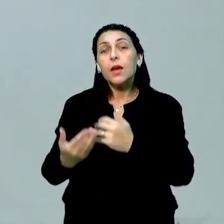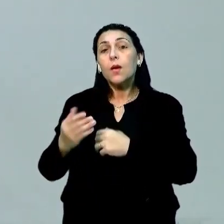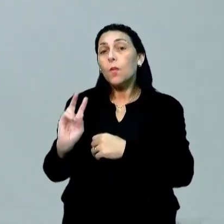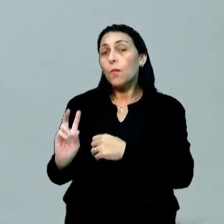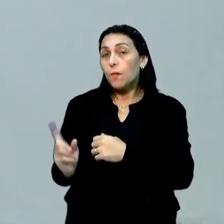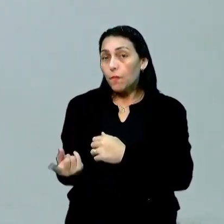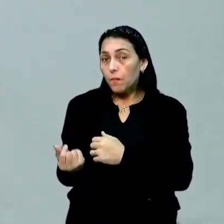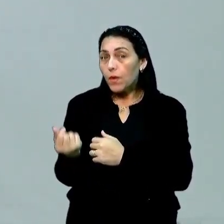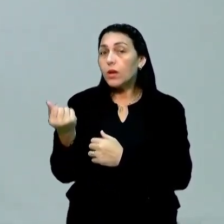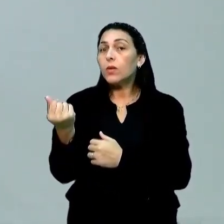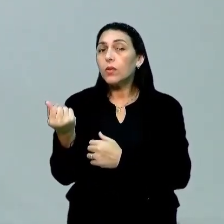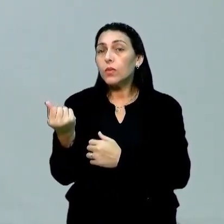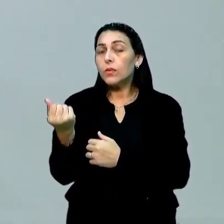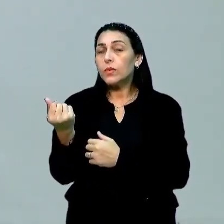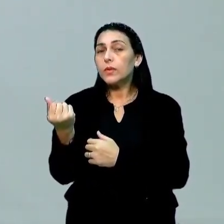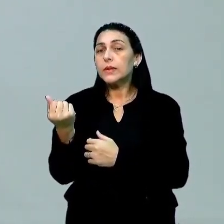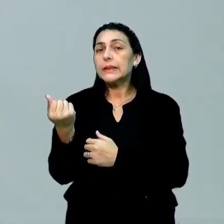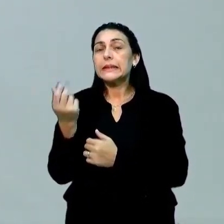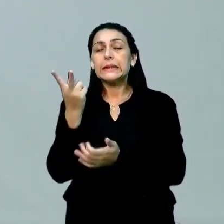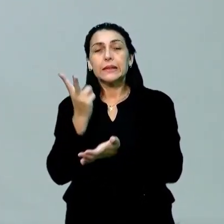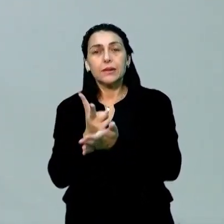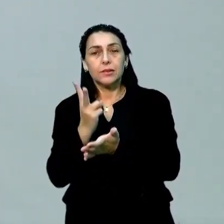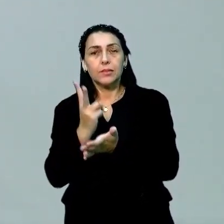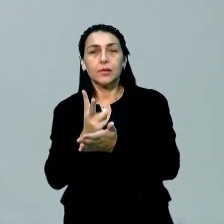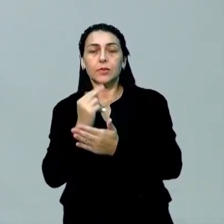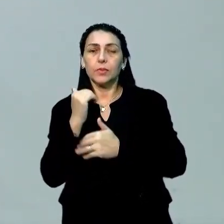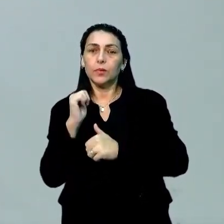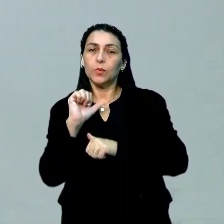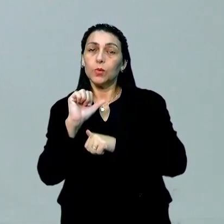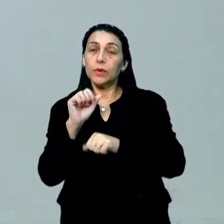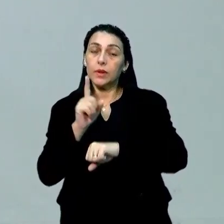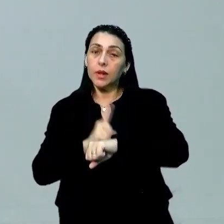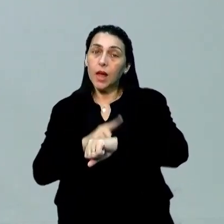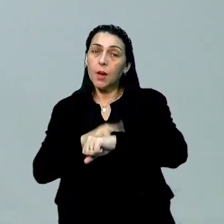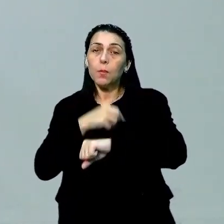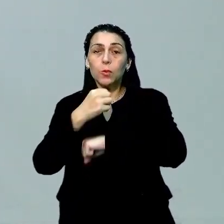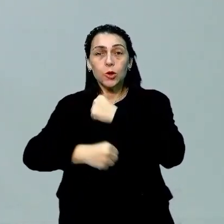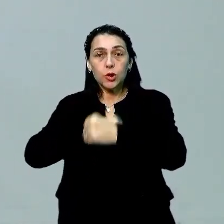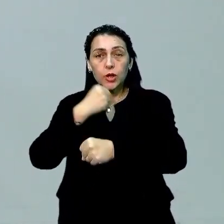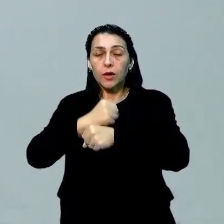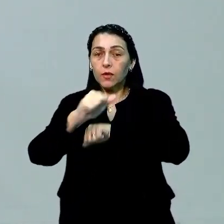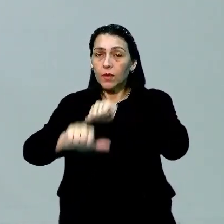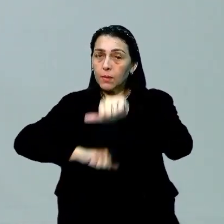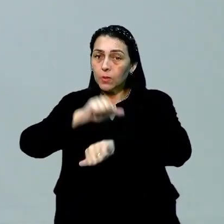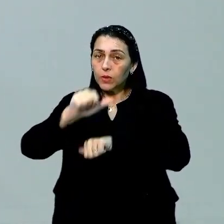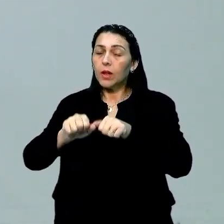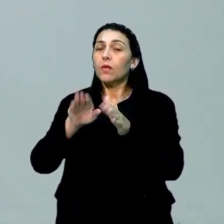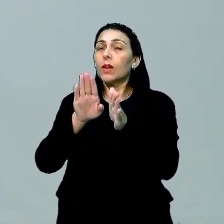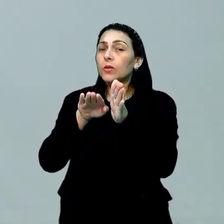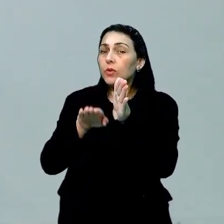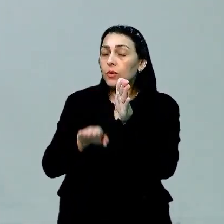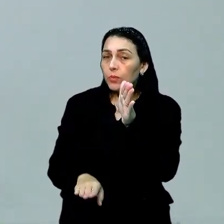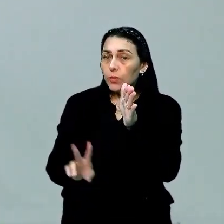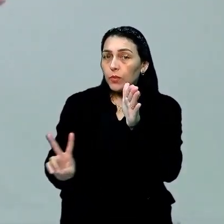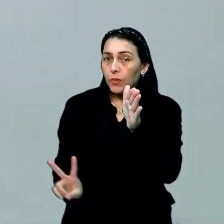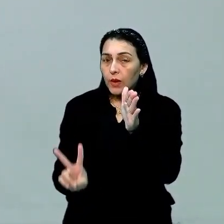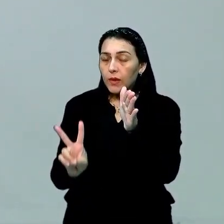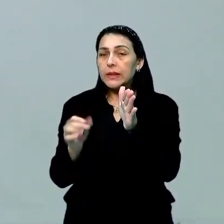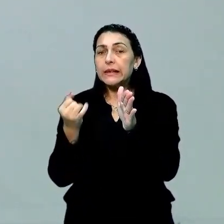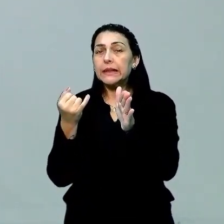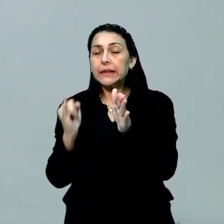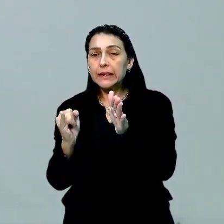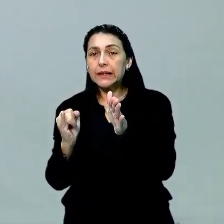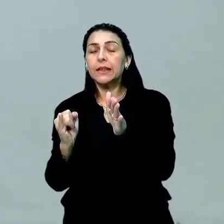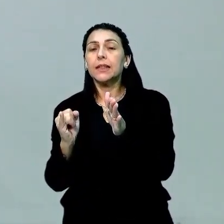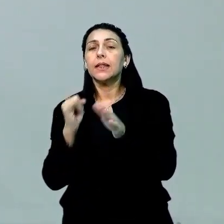bem? Cada vez que ele vai passando o tempo, ele vai decrescendo o valor dele. Se ele saiu com um